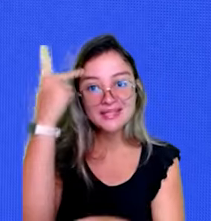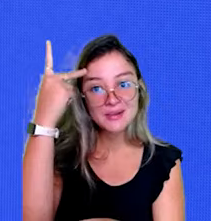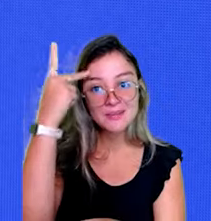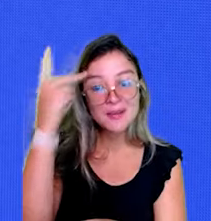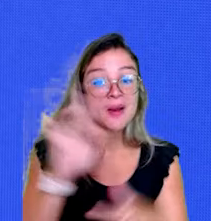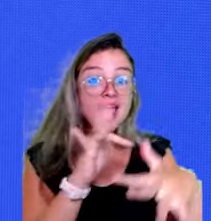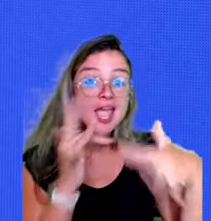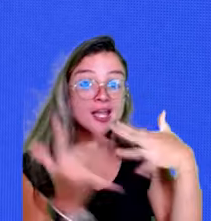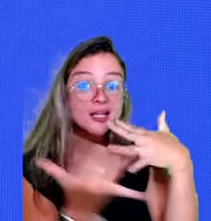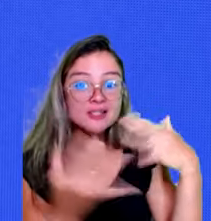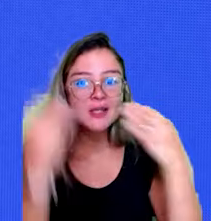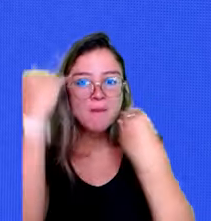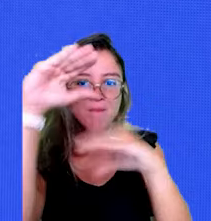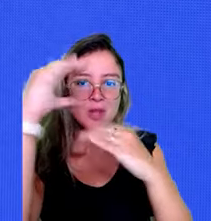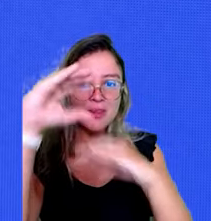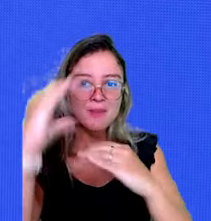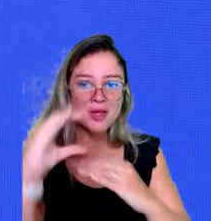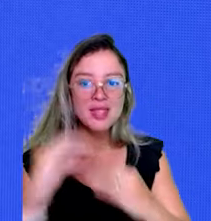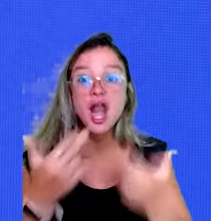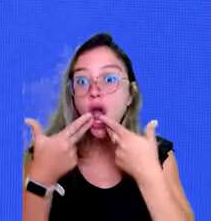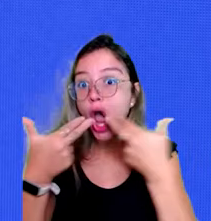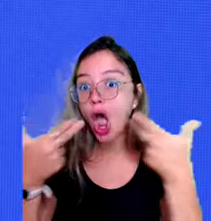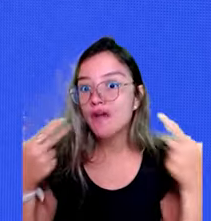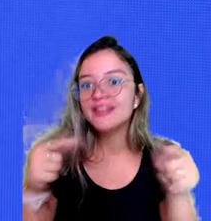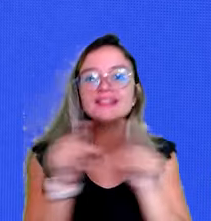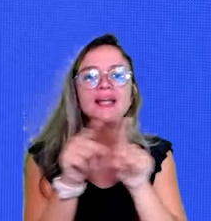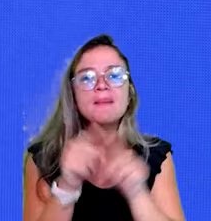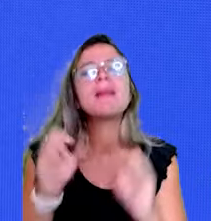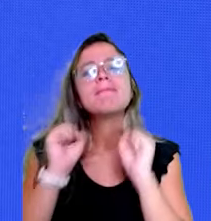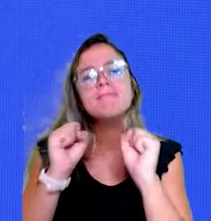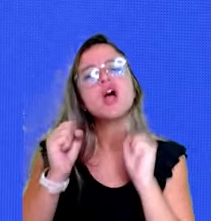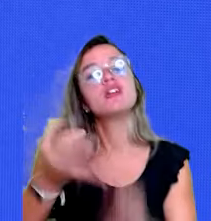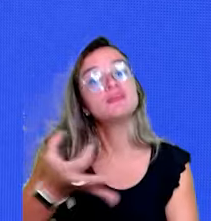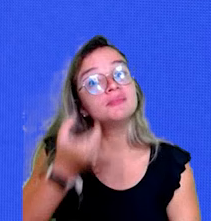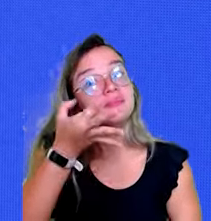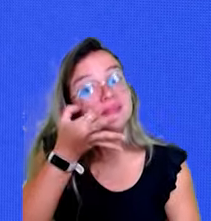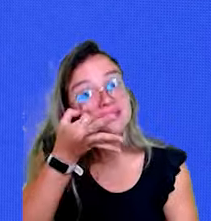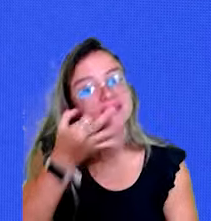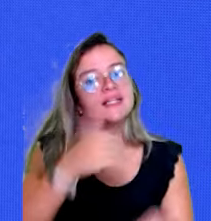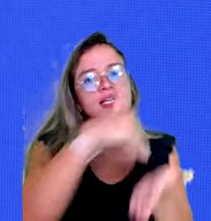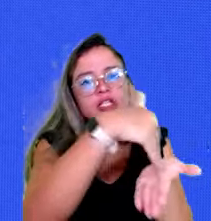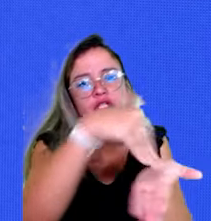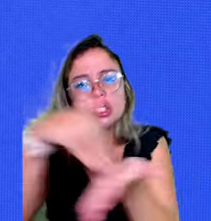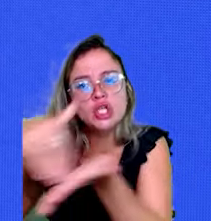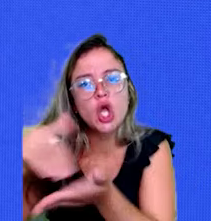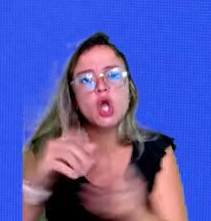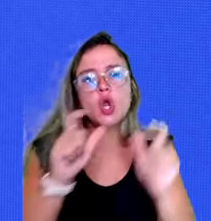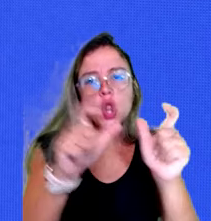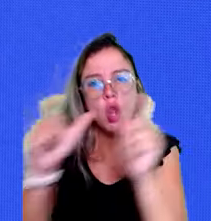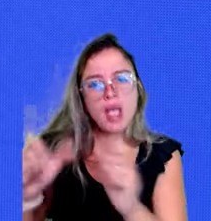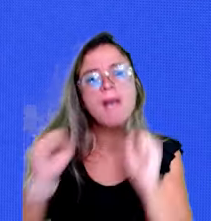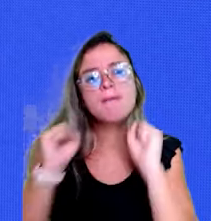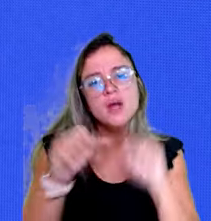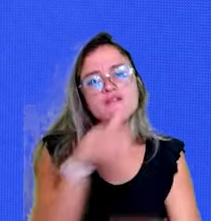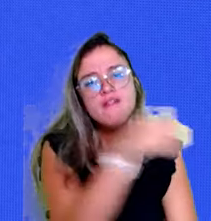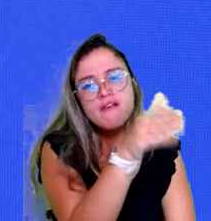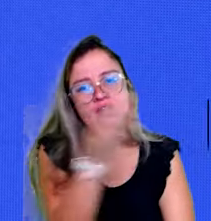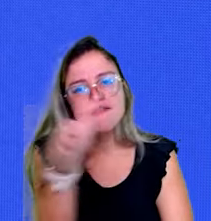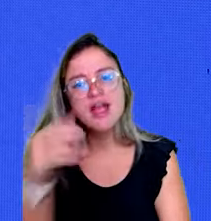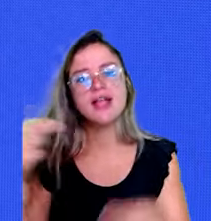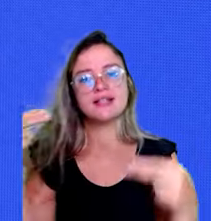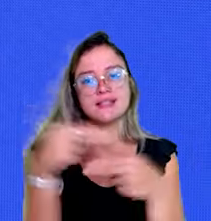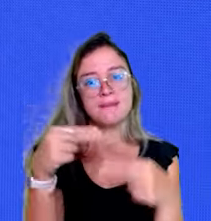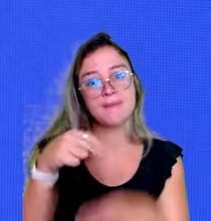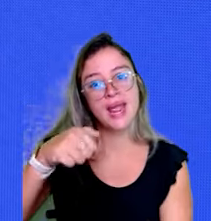para conhecer todas as novidades e nos procure de forma presencial nos escritórios regionais e unidades do Sebrae aqui